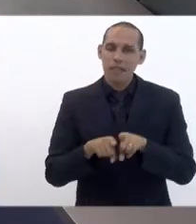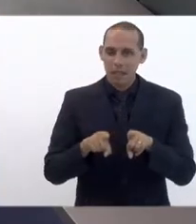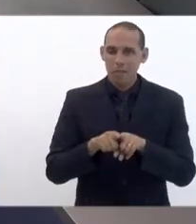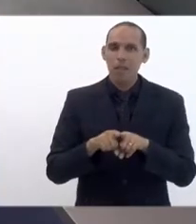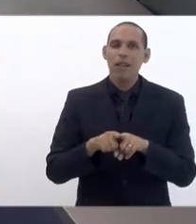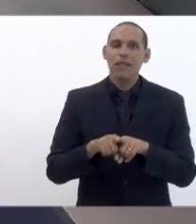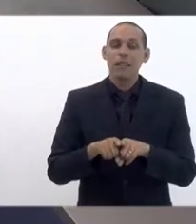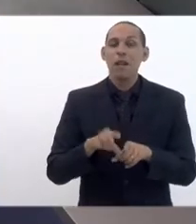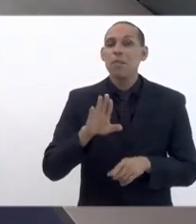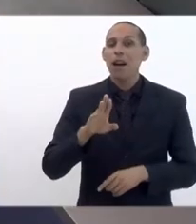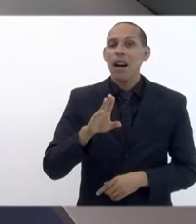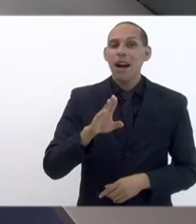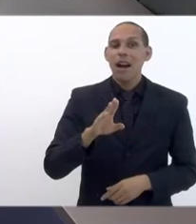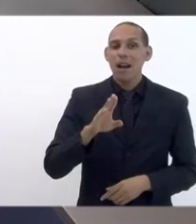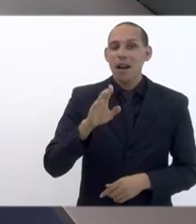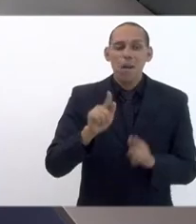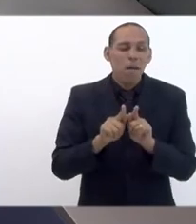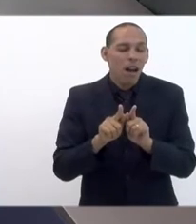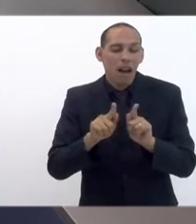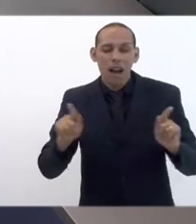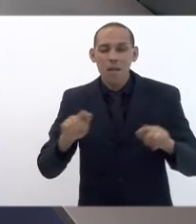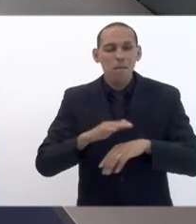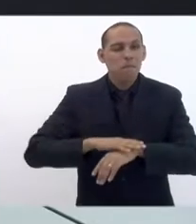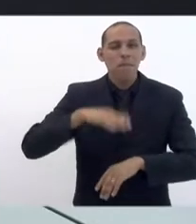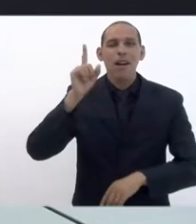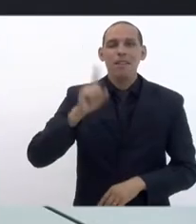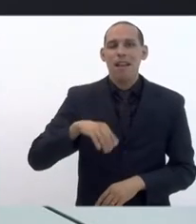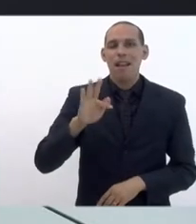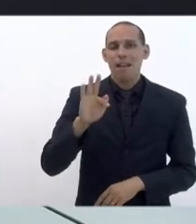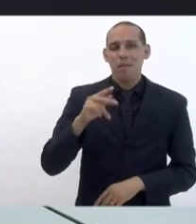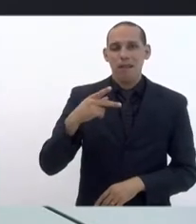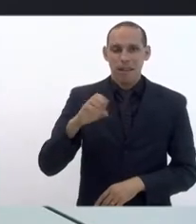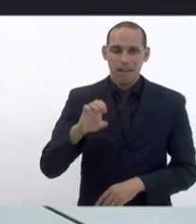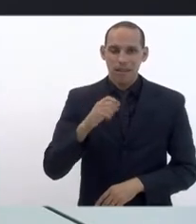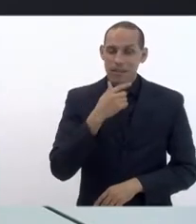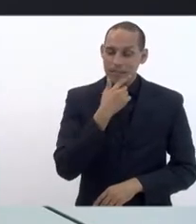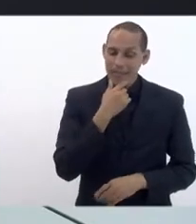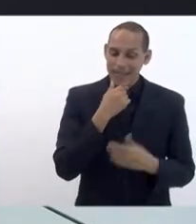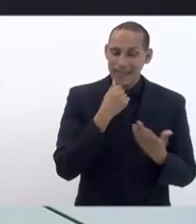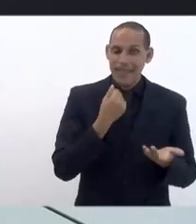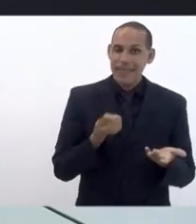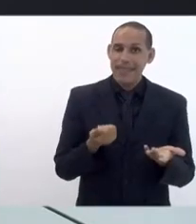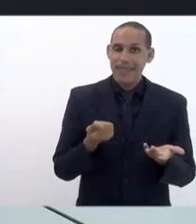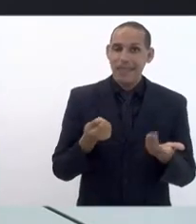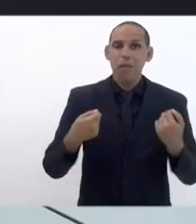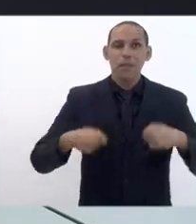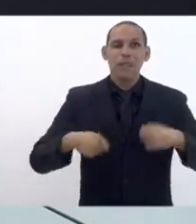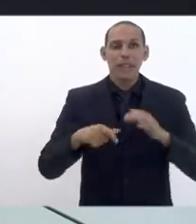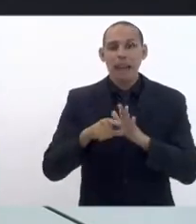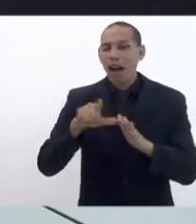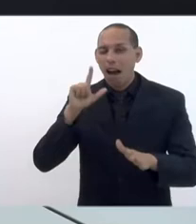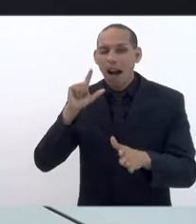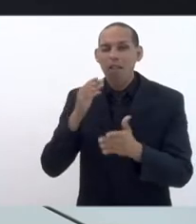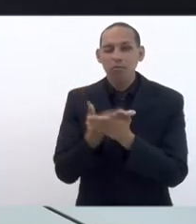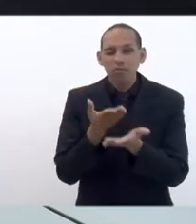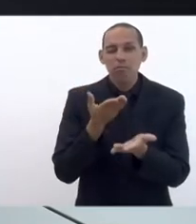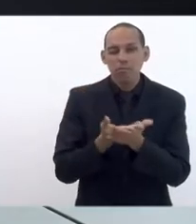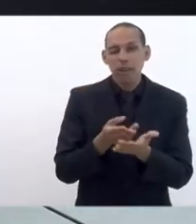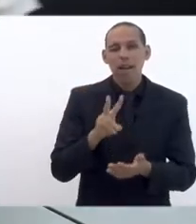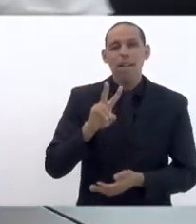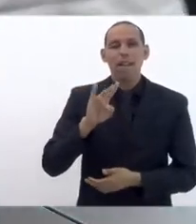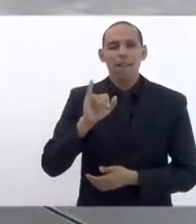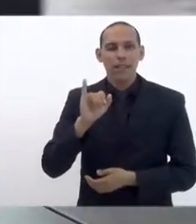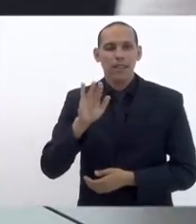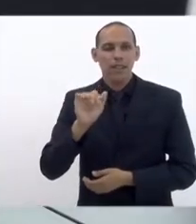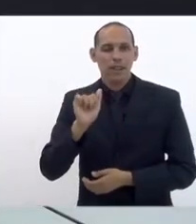Mas o mais grave é o FPE. Então, essas questões têm que ter antes um estudo de viabilidade.